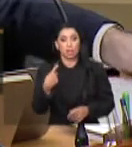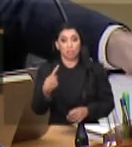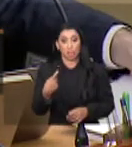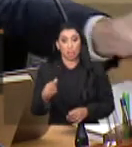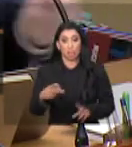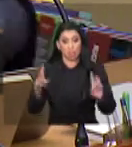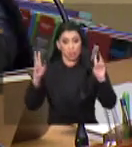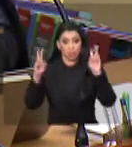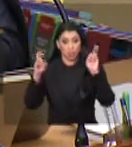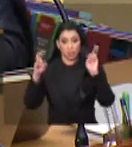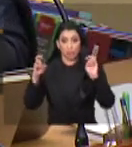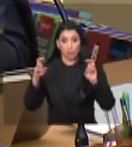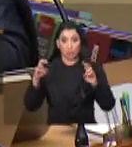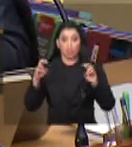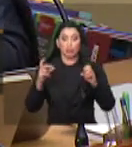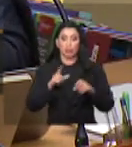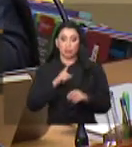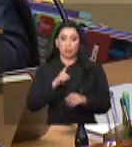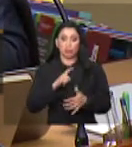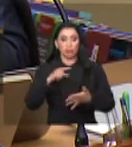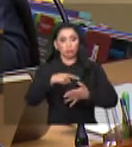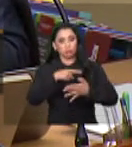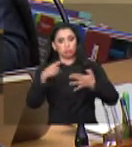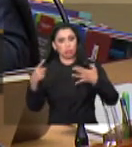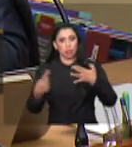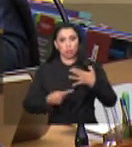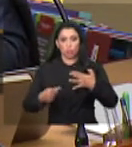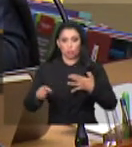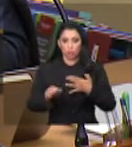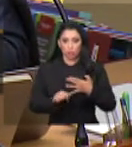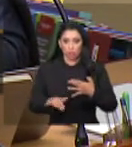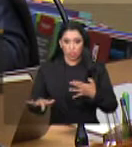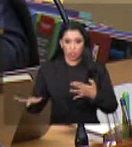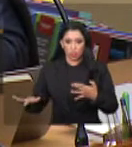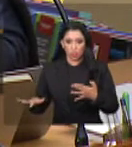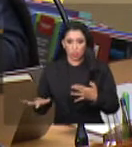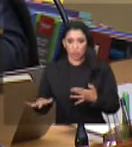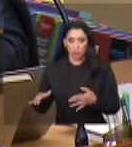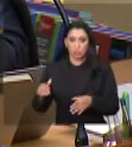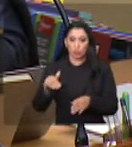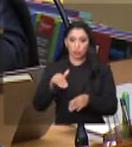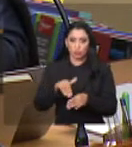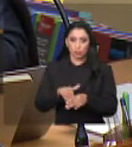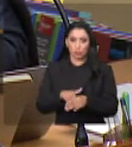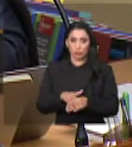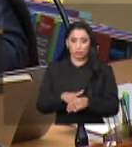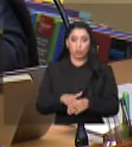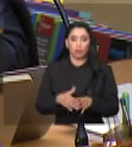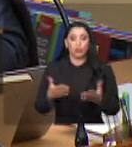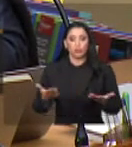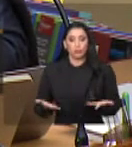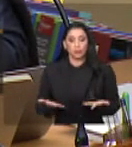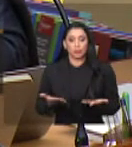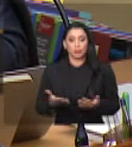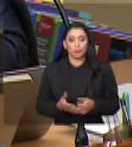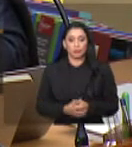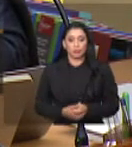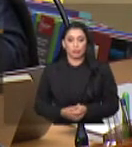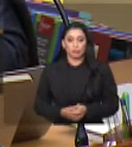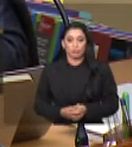logicamente do valor jurisprudencial do voto de sua excelência Eu me